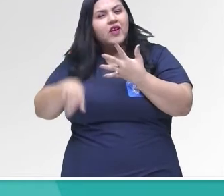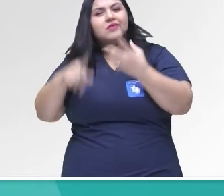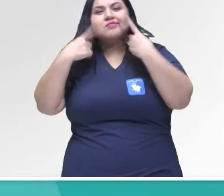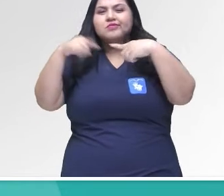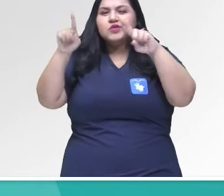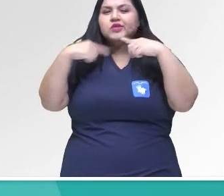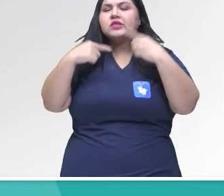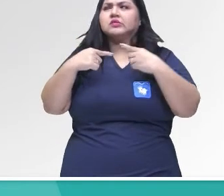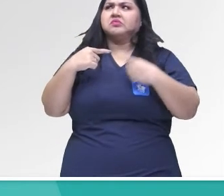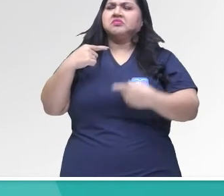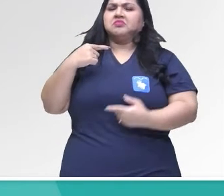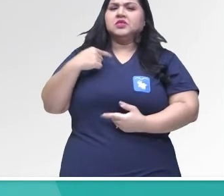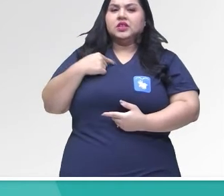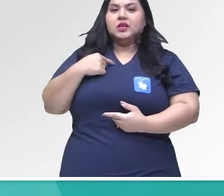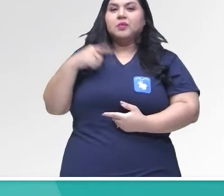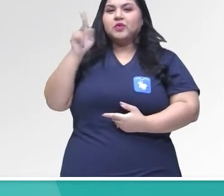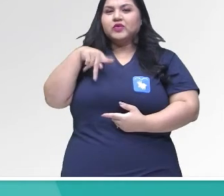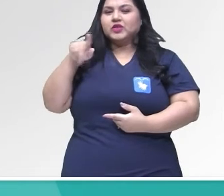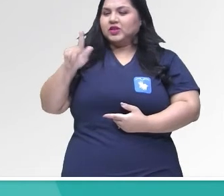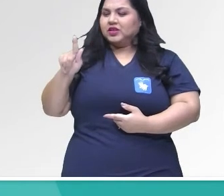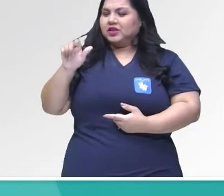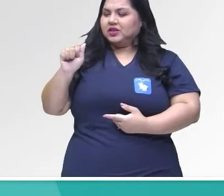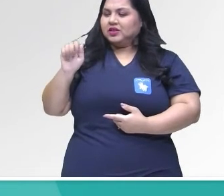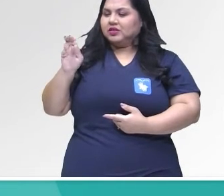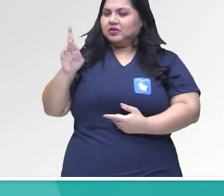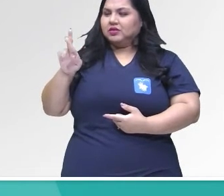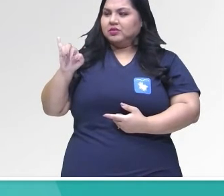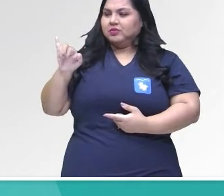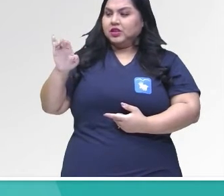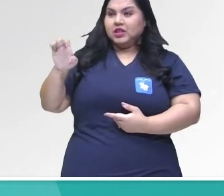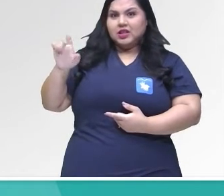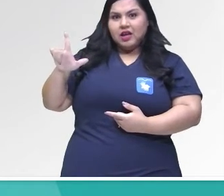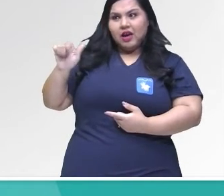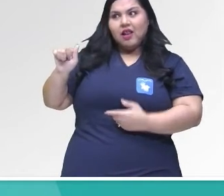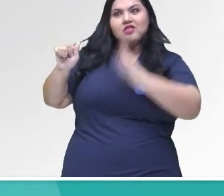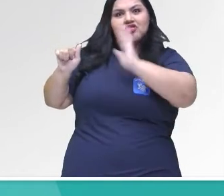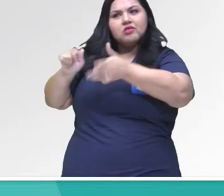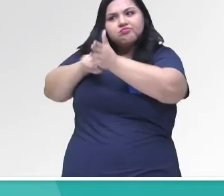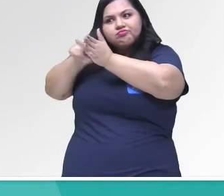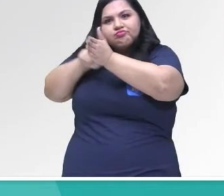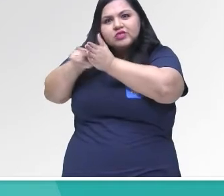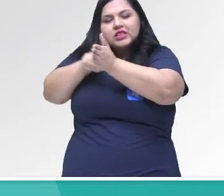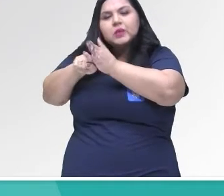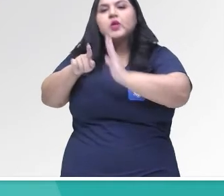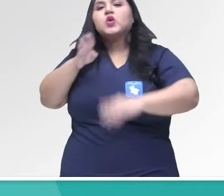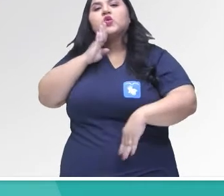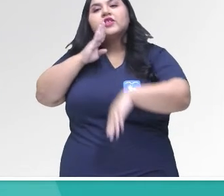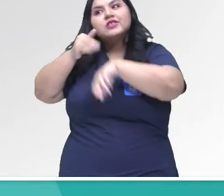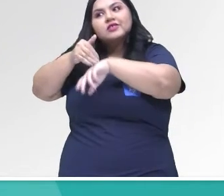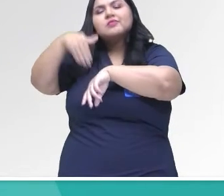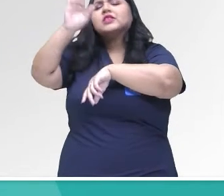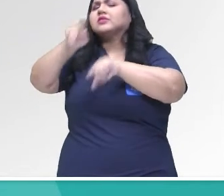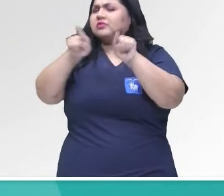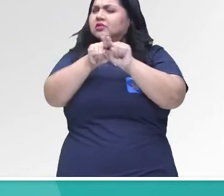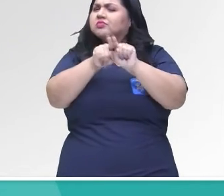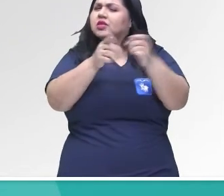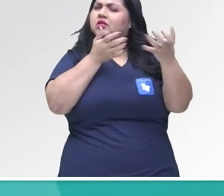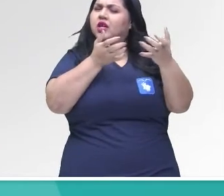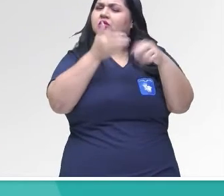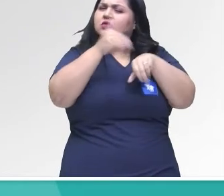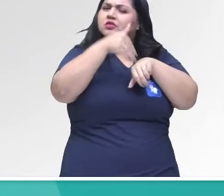estilos que até a professora Gabriela já está pesquisando para conhecer um pouquinho mais também, assim como eu também vou querer saber um pouquinho